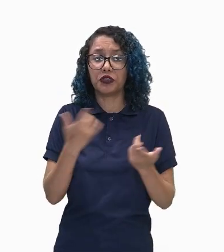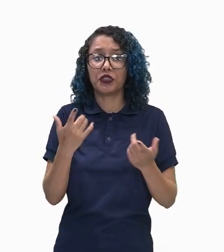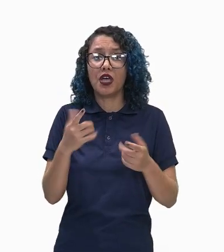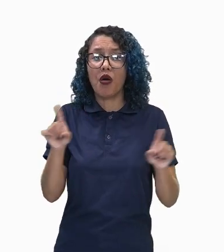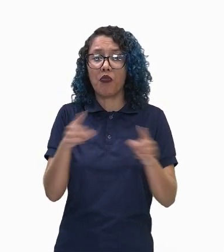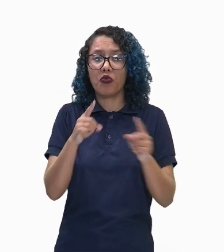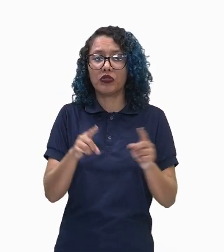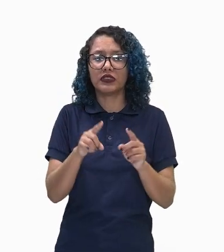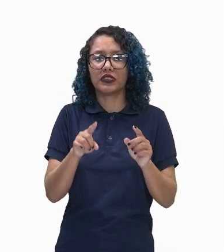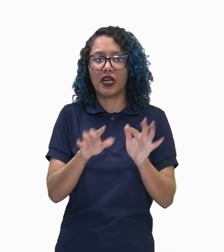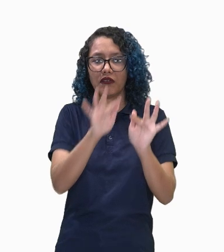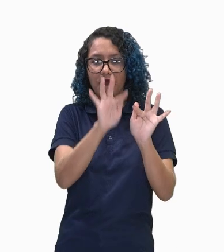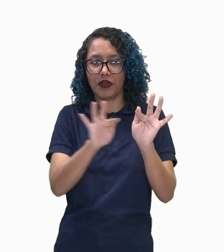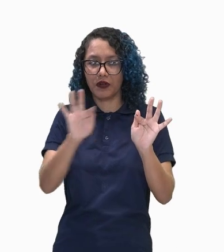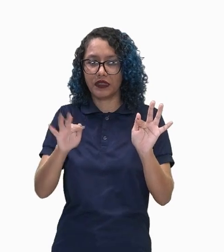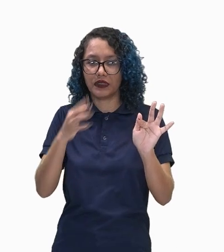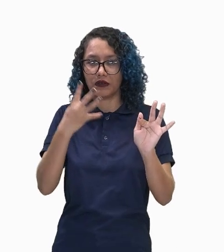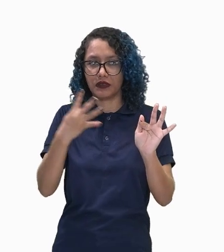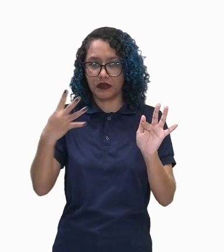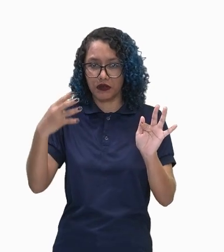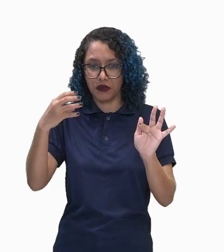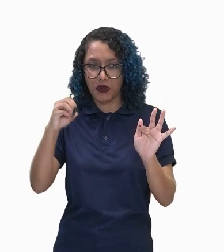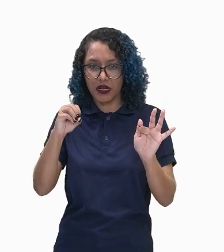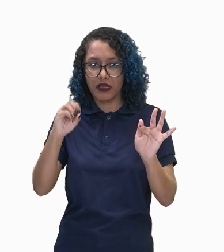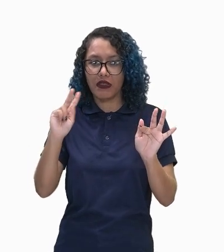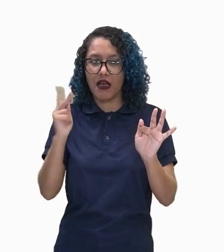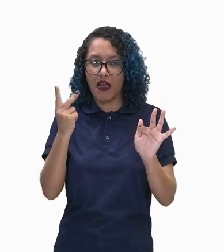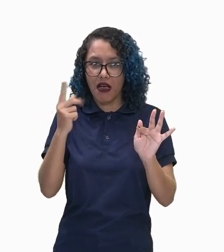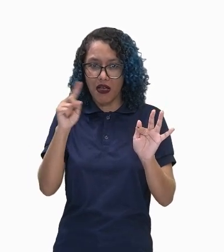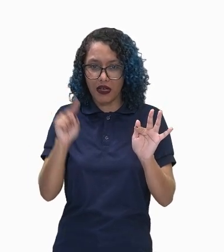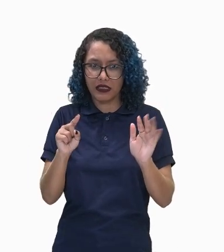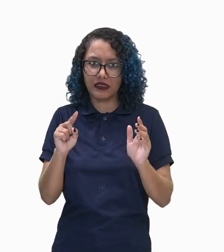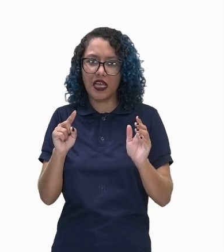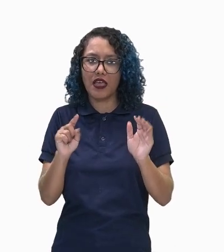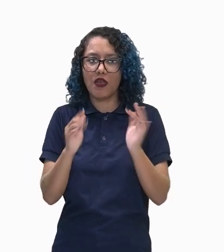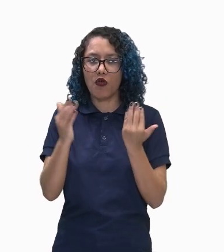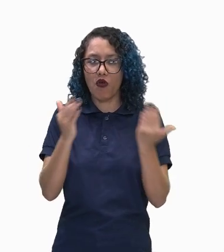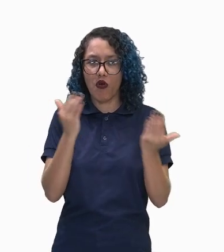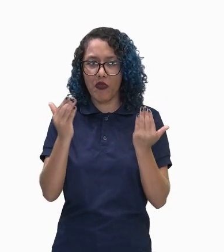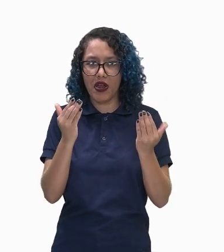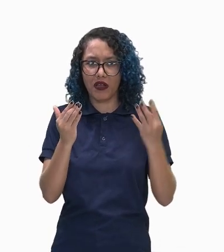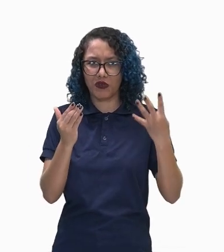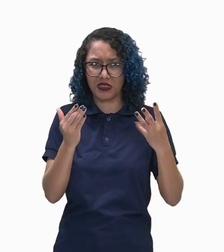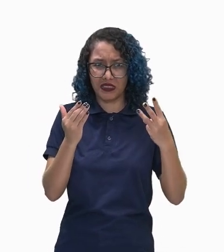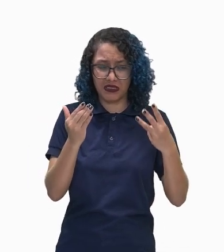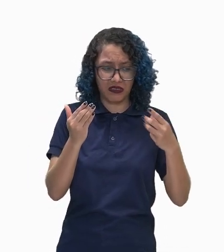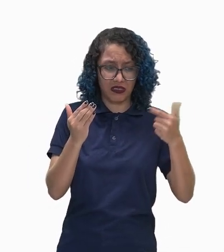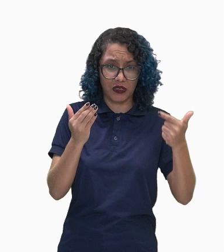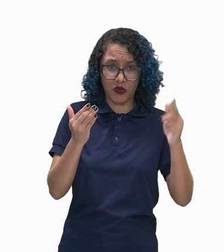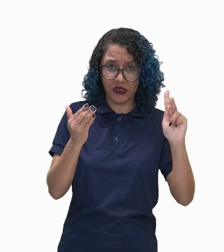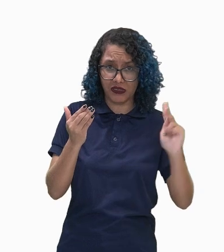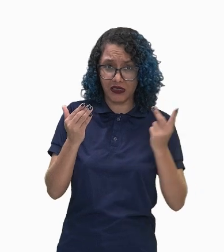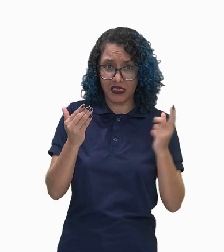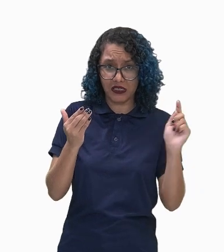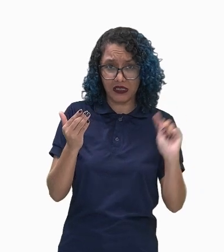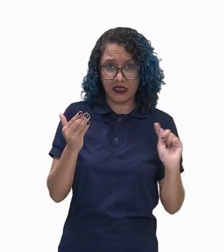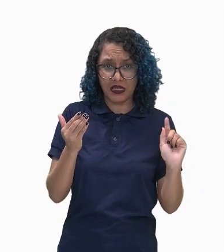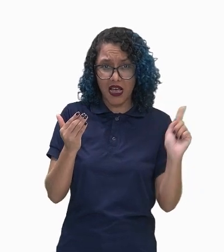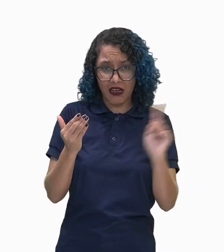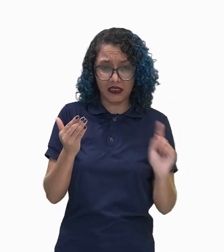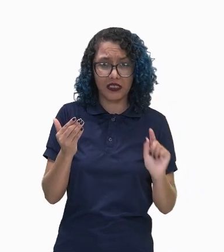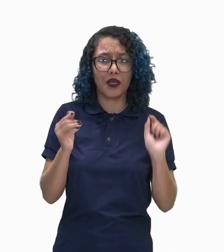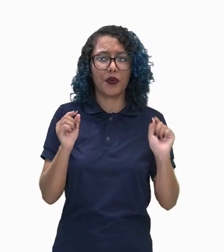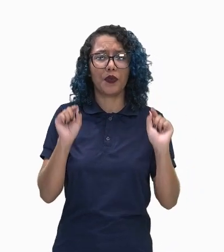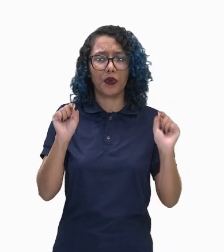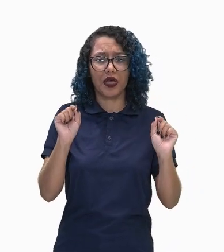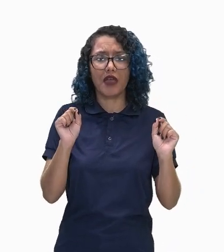em 440 Hz, em comparação à música sintonizada em 432 Hz, ela